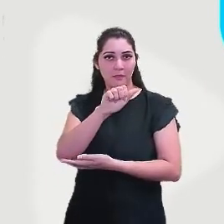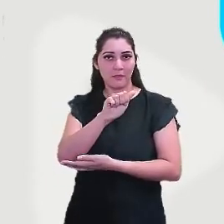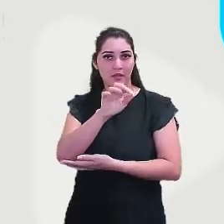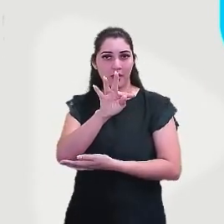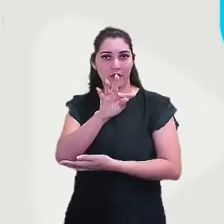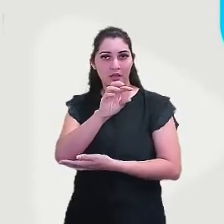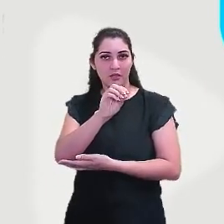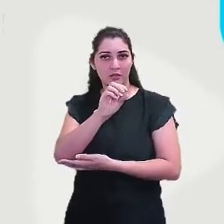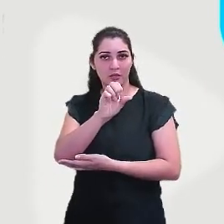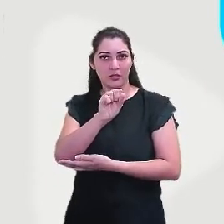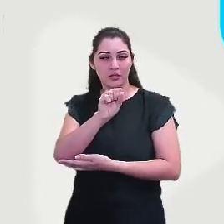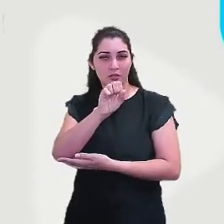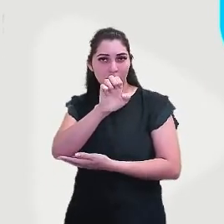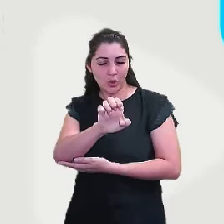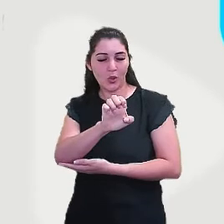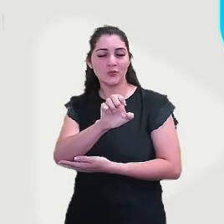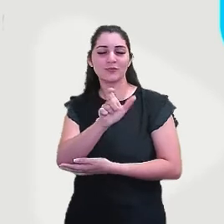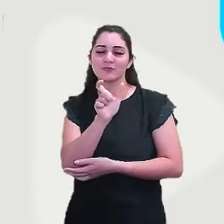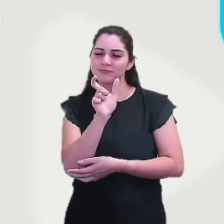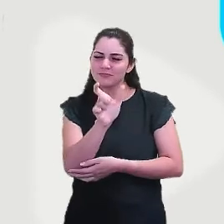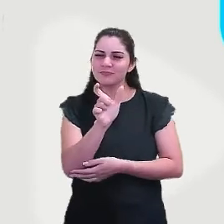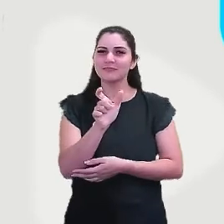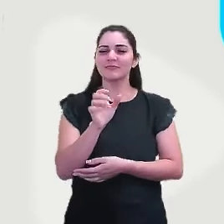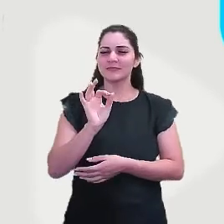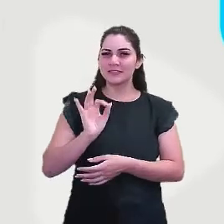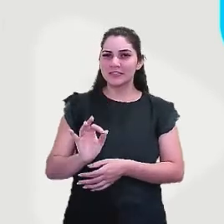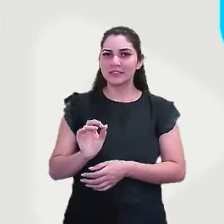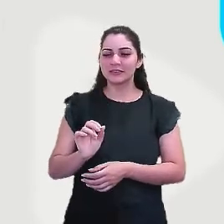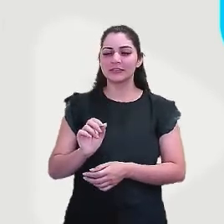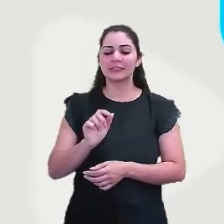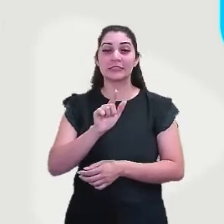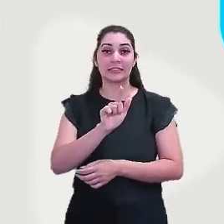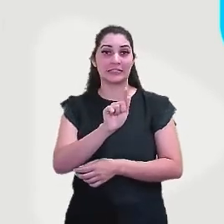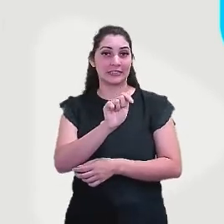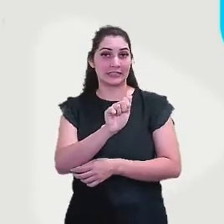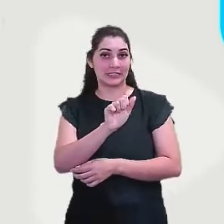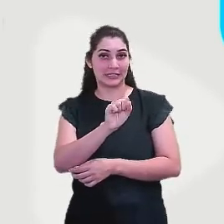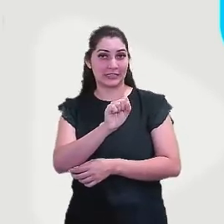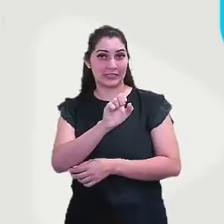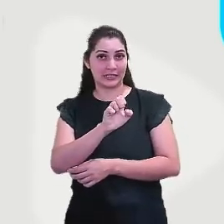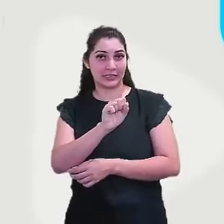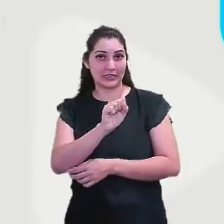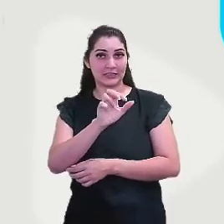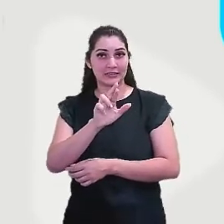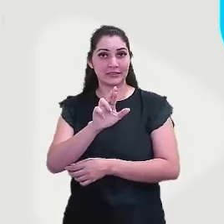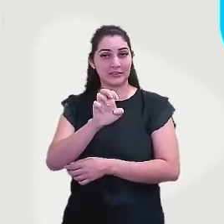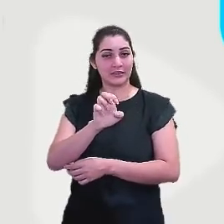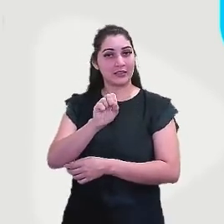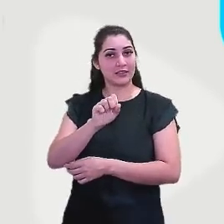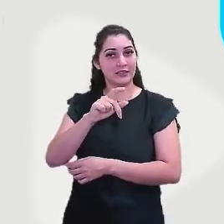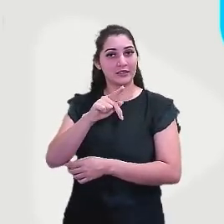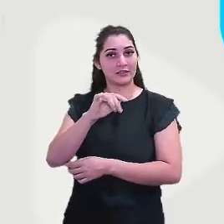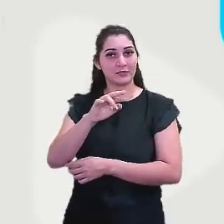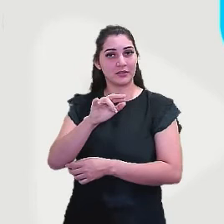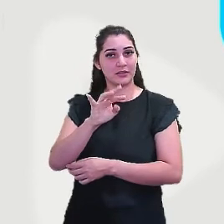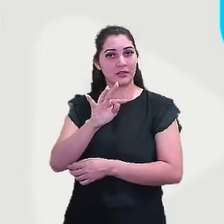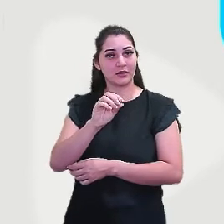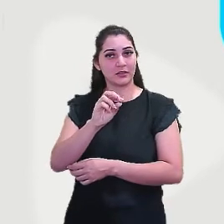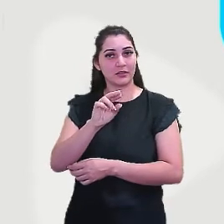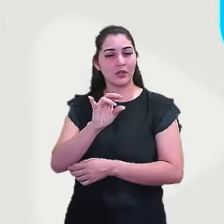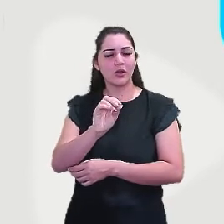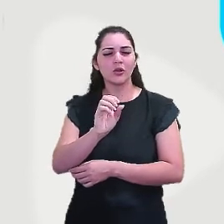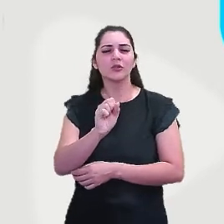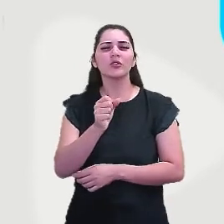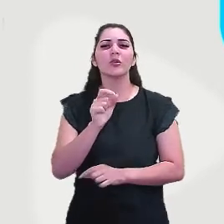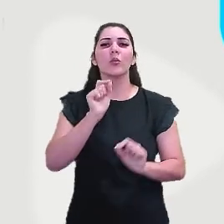que você ouviu, hematose. E gases respiratórios. E o que é que a gente espera construir com